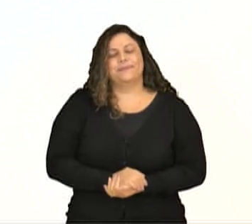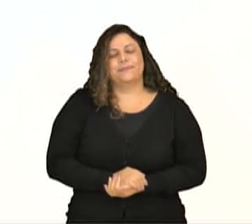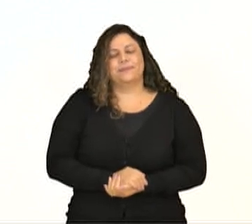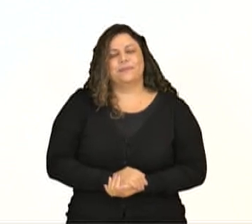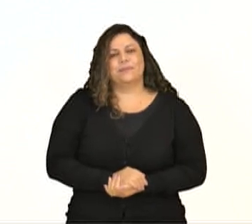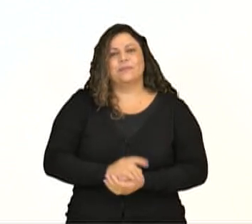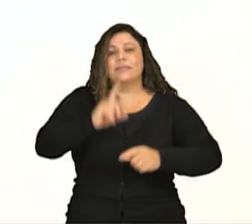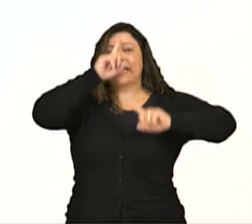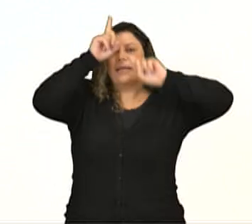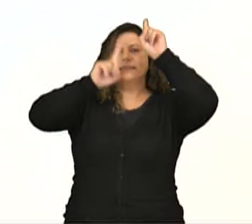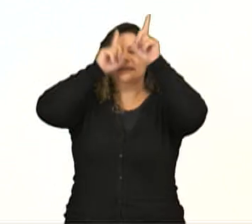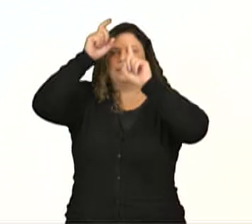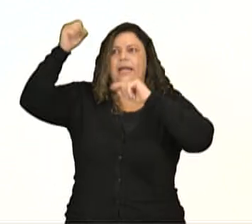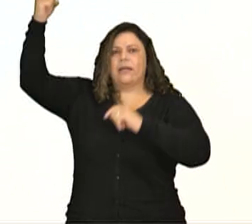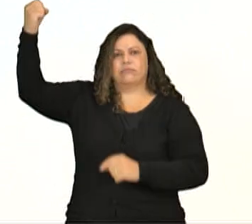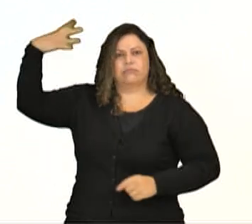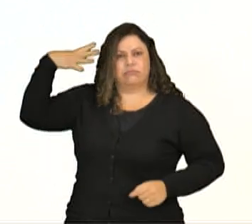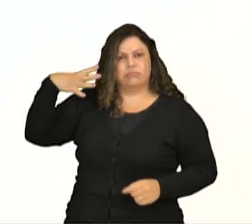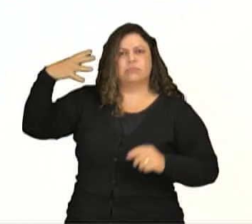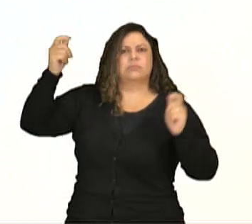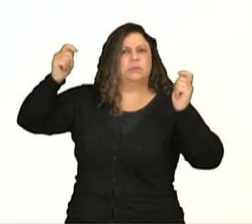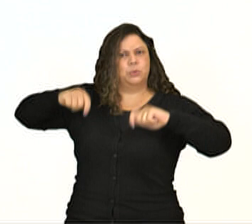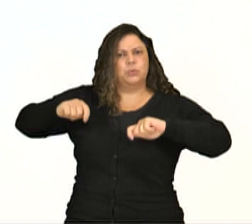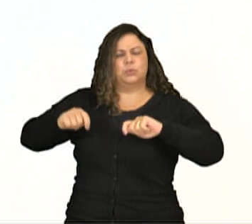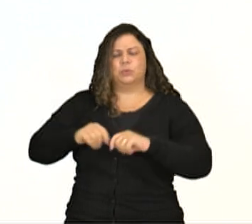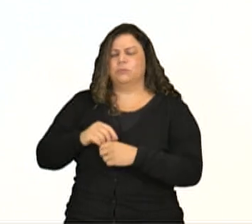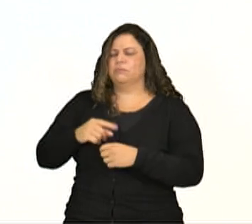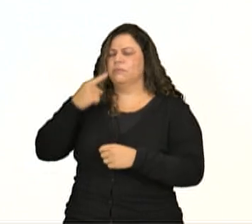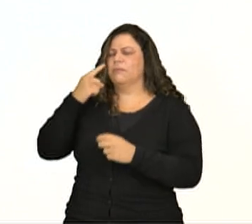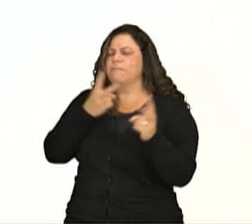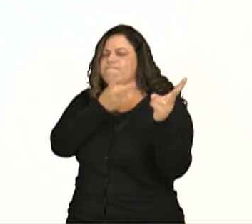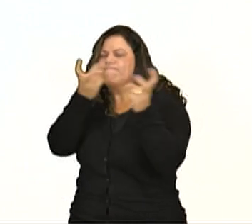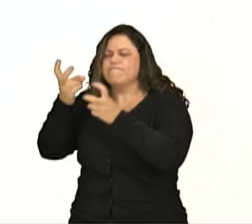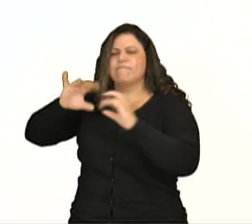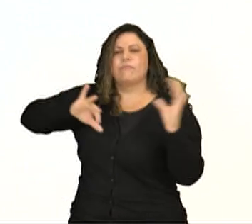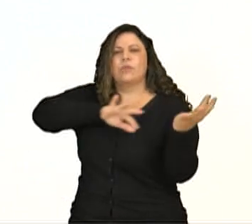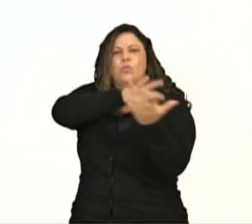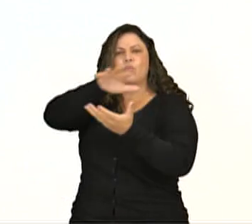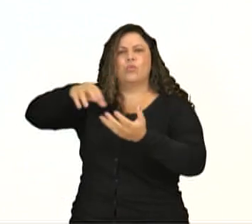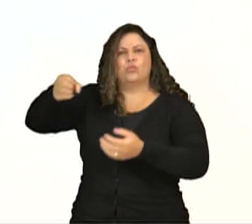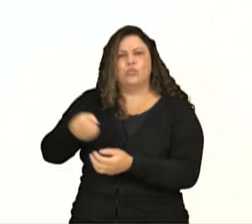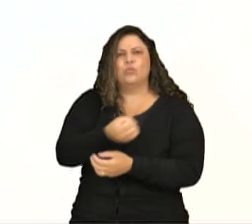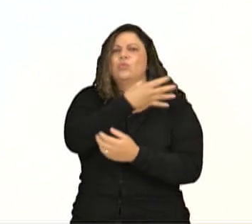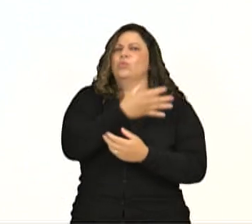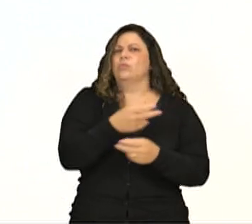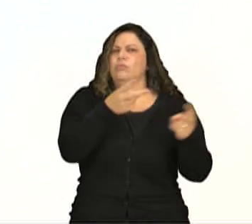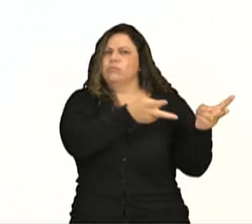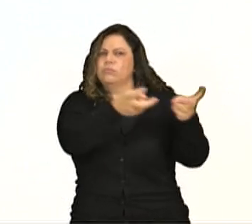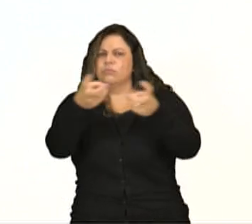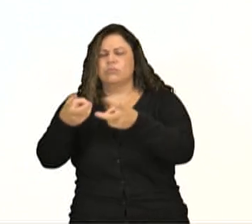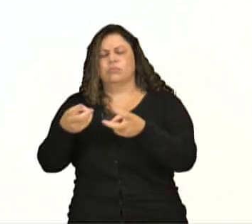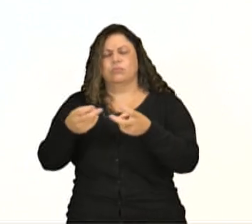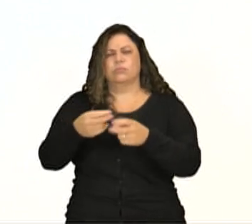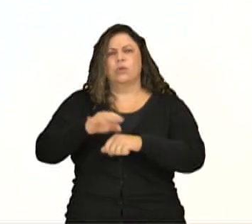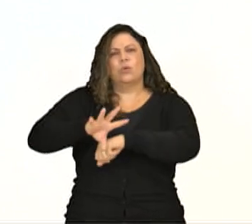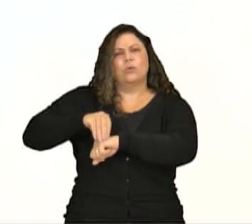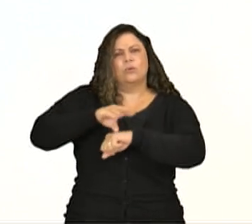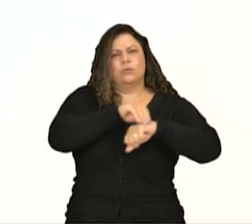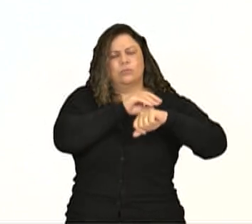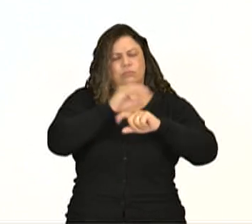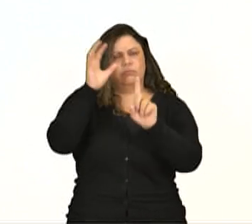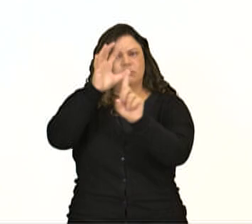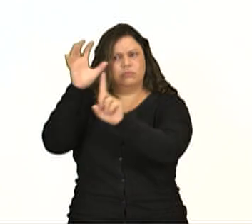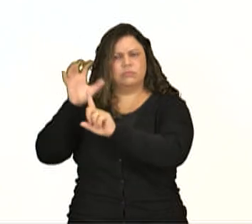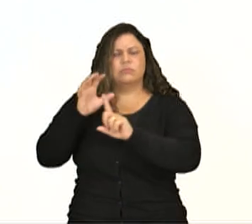ideias iluministas inspiraram uma nova visão de mundo, que influenciam nosso conhecimento atual. Que mudanças